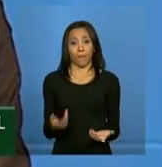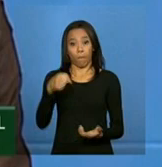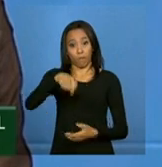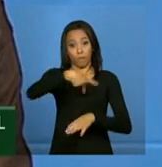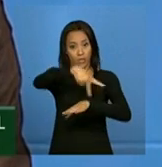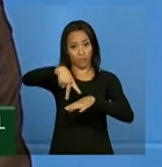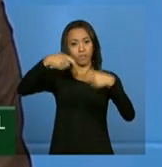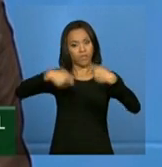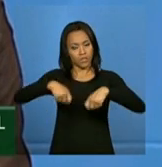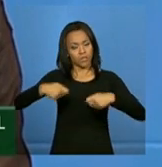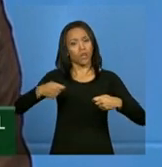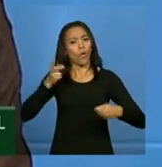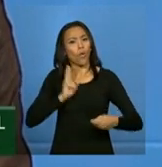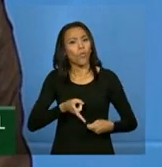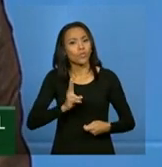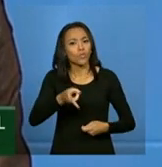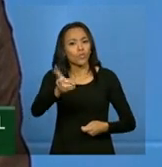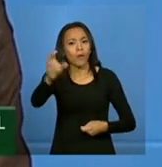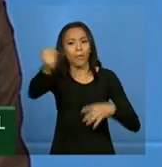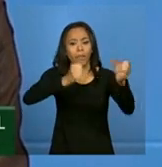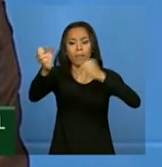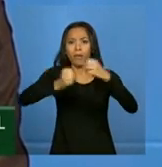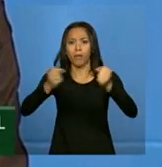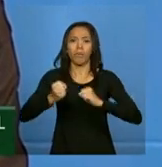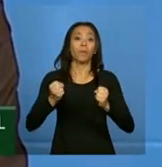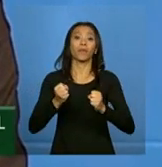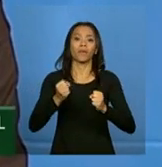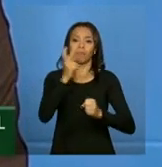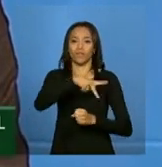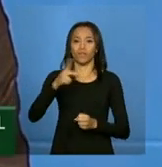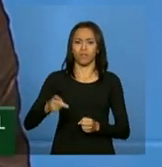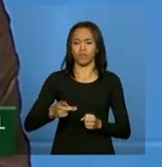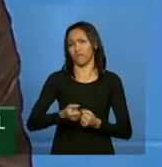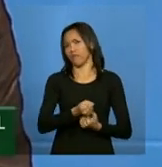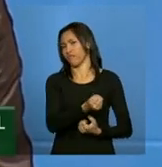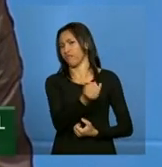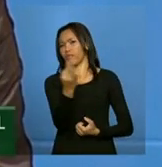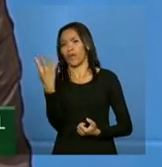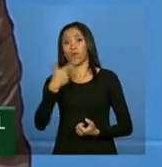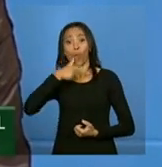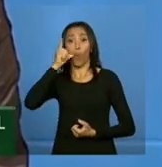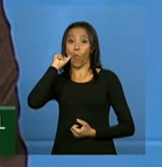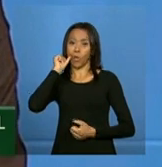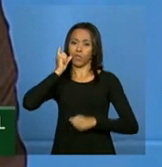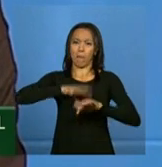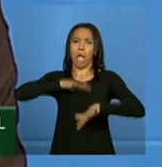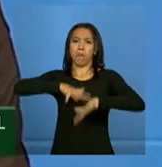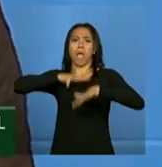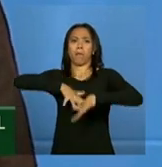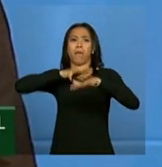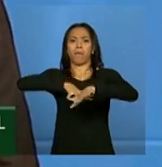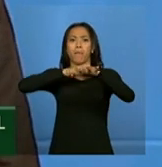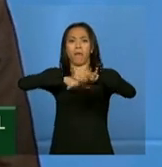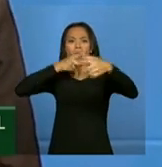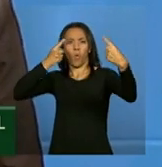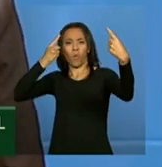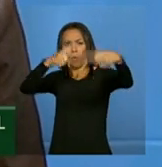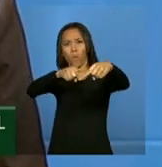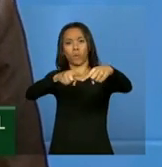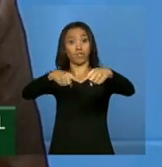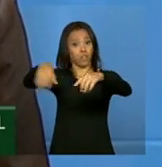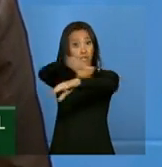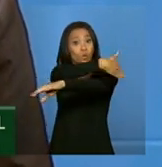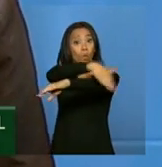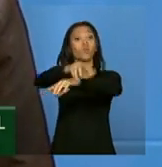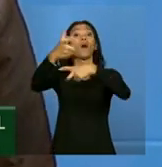continuar investindo na contratação de novos professores. Dezenas de milhares de professores ontem marcharam se manifestando nas ruas do